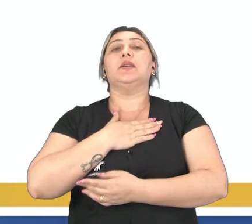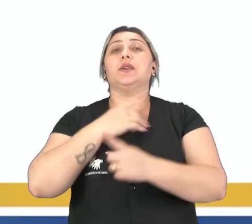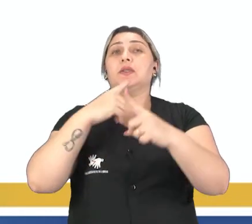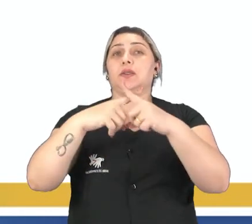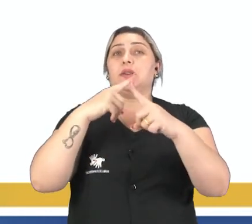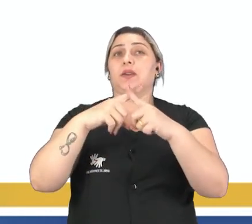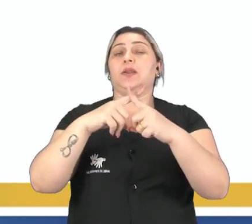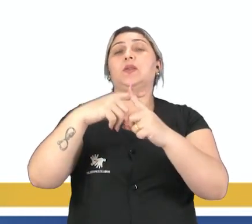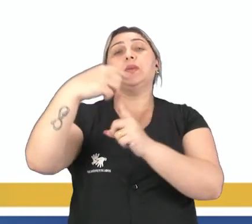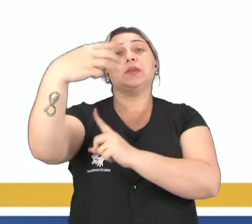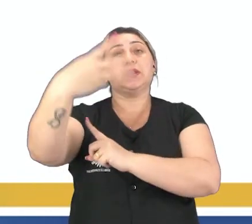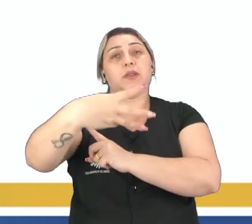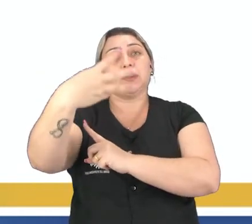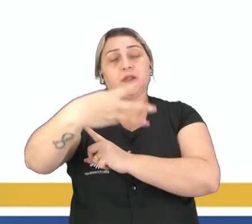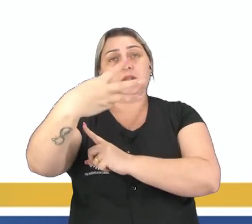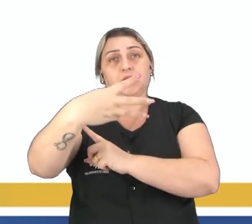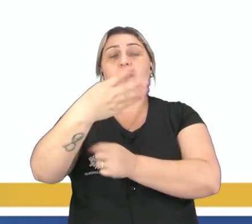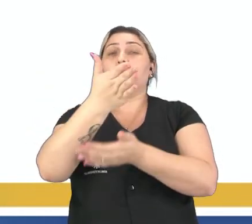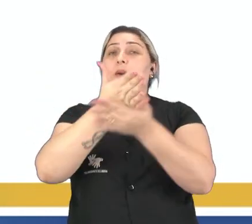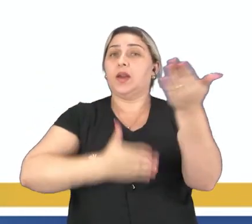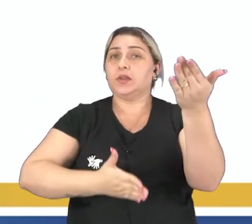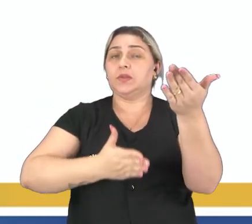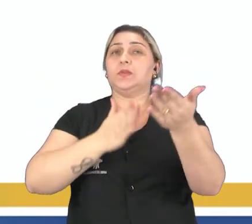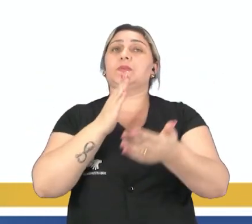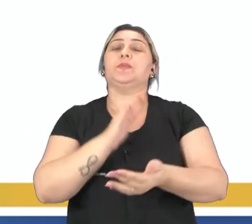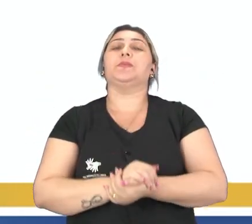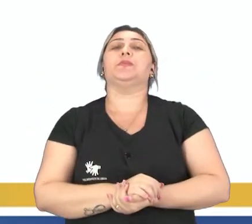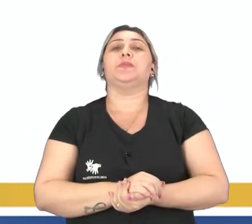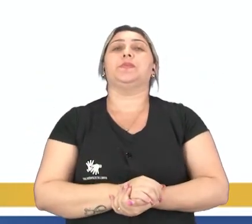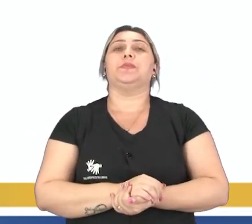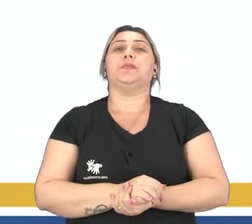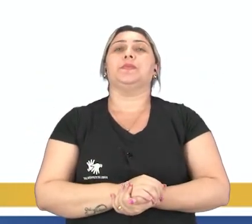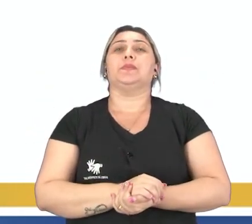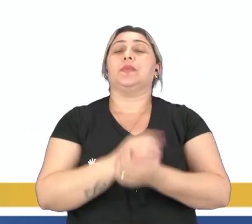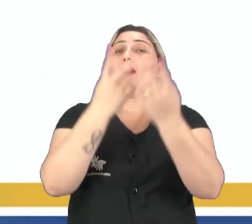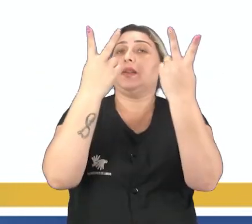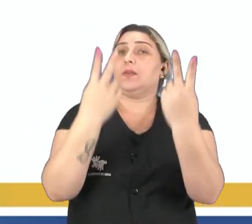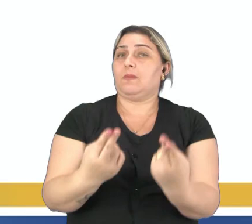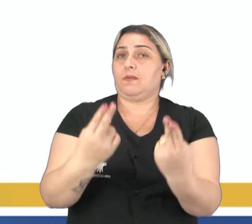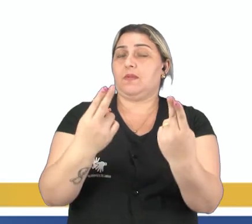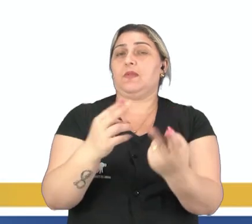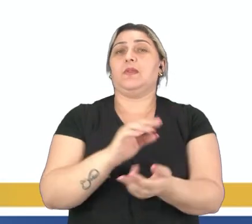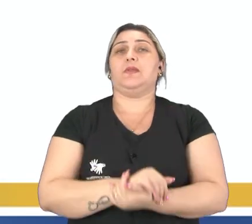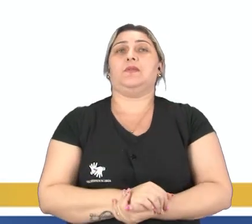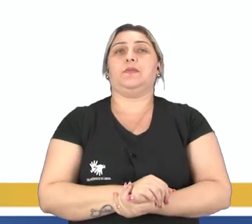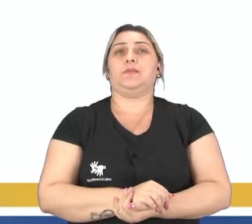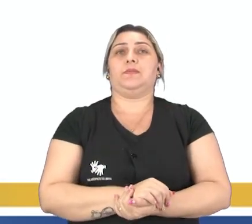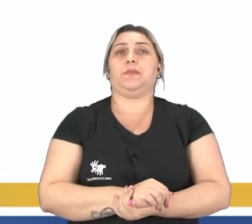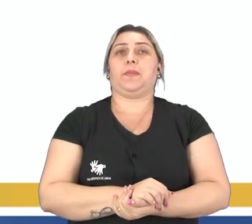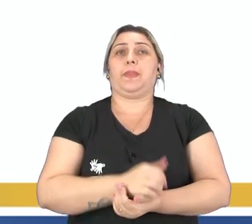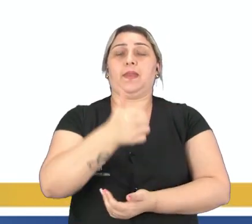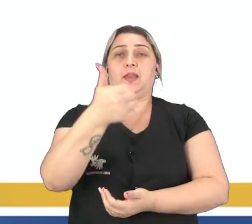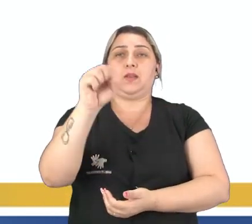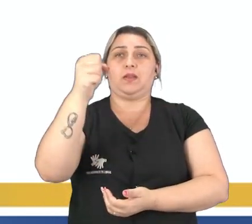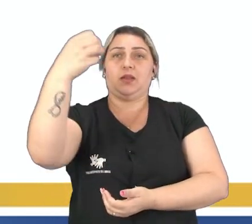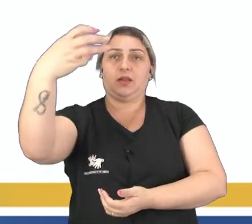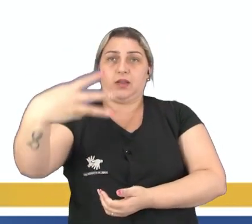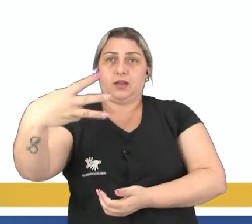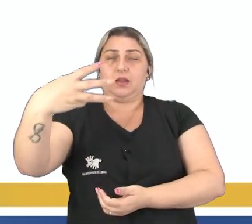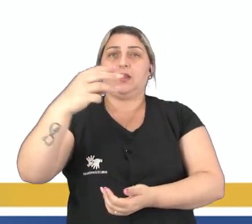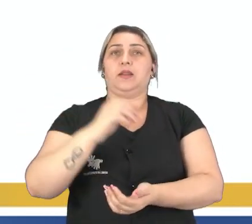mais o 3, que foi o meu resto, que vai dar exatamente igual a